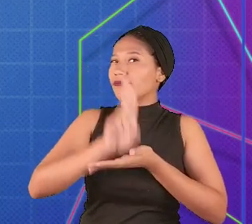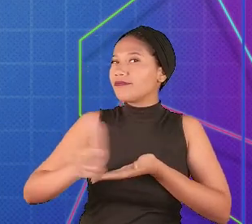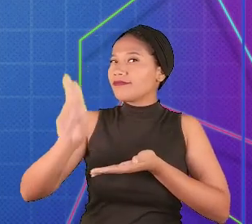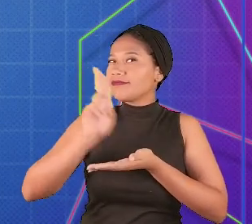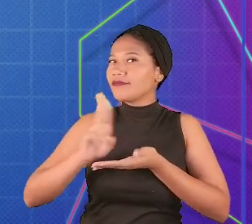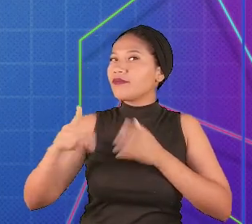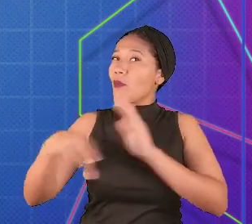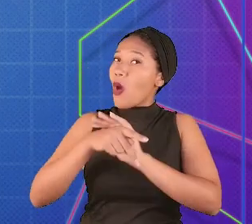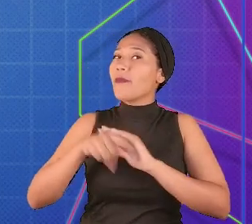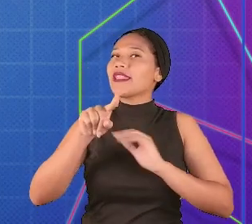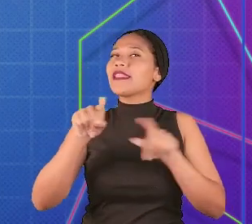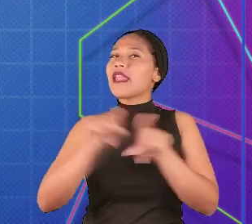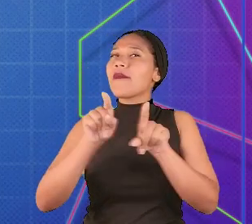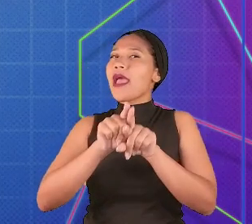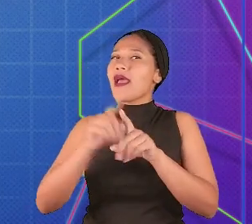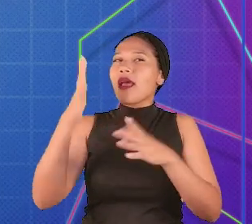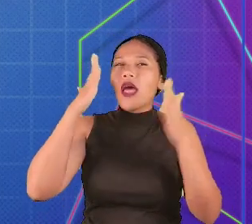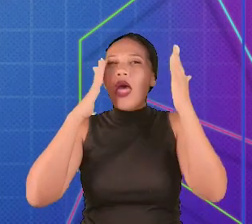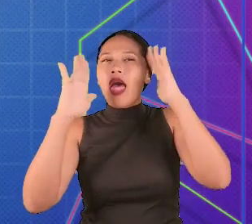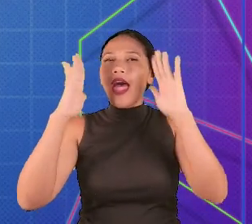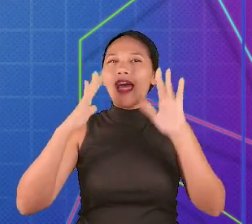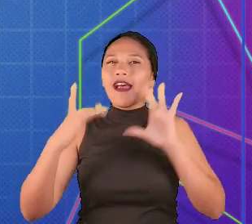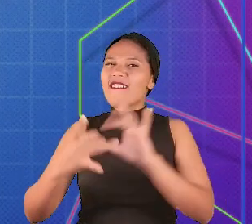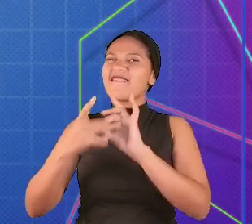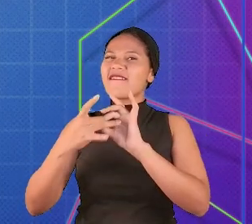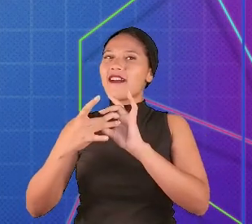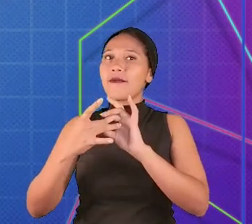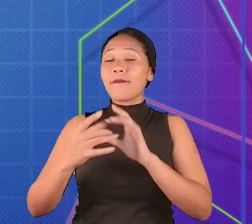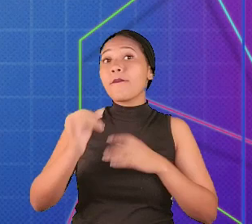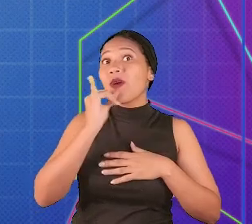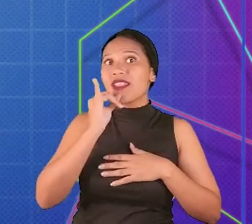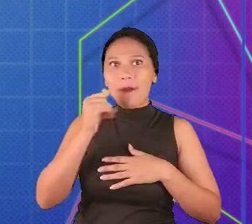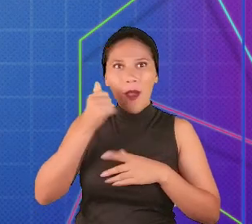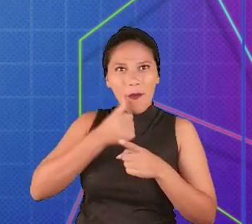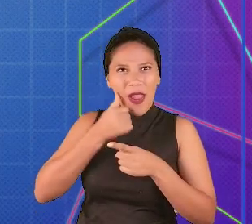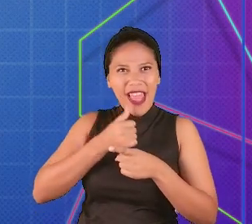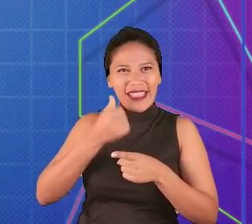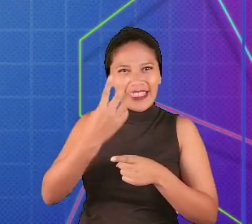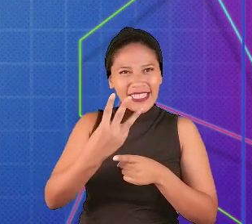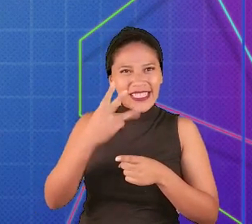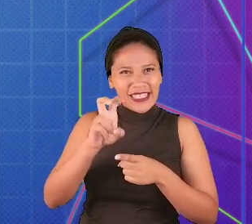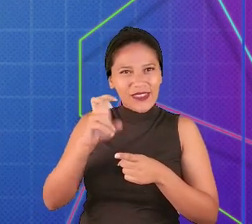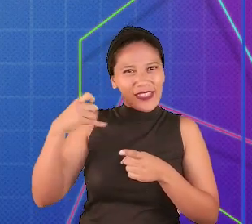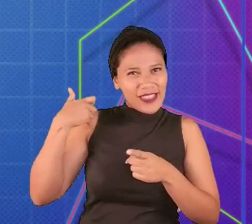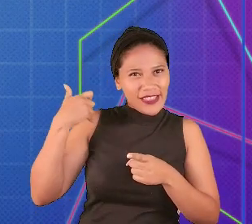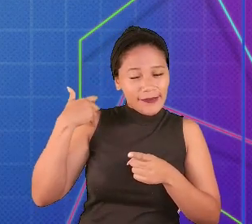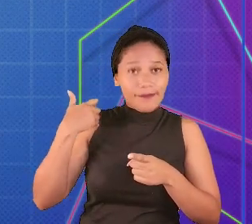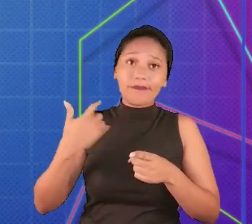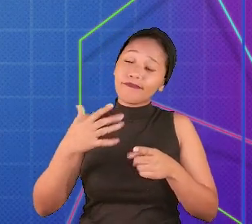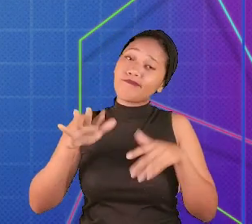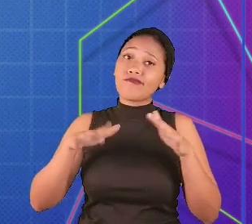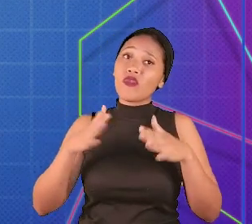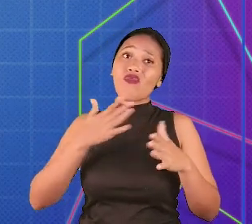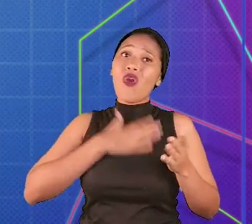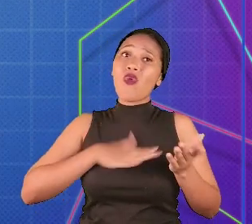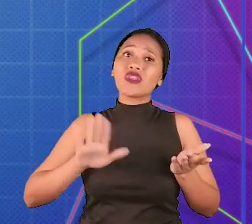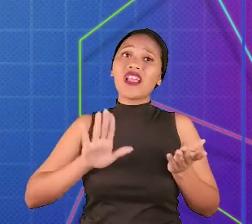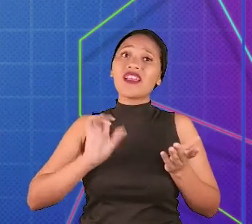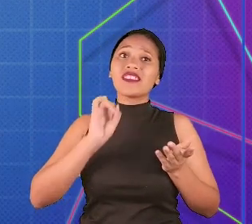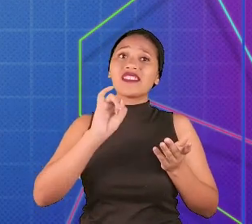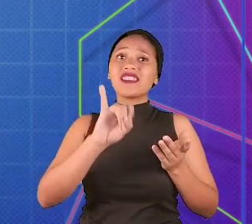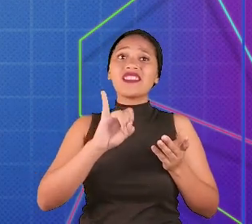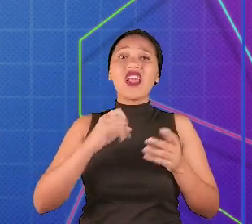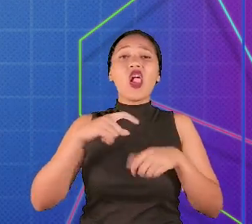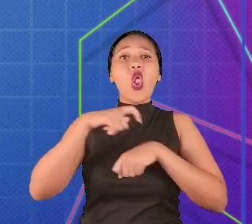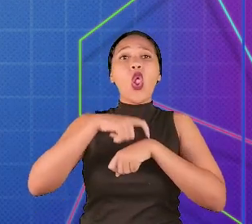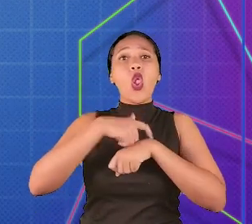sua história para engajar e entreter o jogador. Por exemplo, a nossa persona aí da mulher de 35 anos provavelmente não iria gostar se o jogo